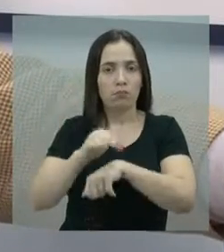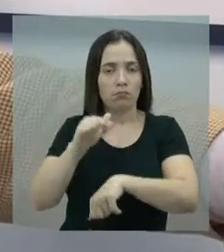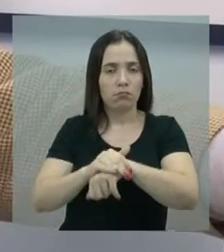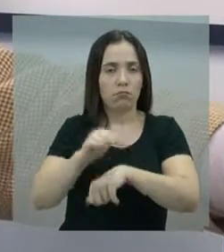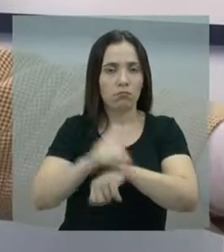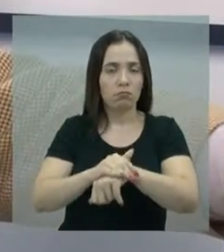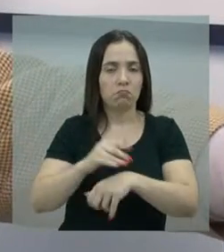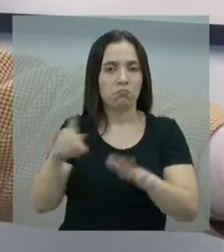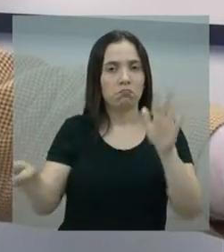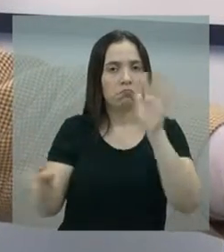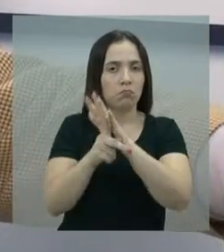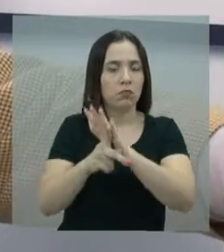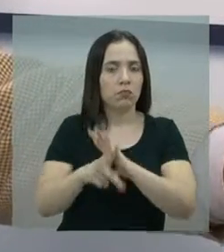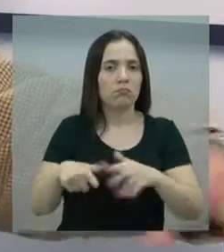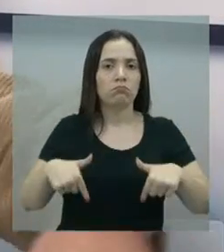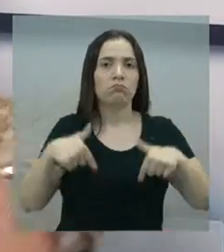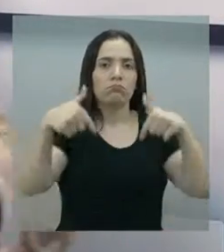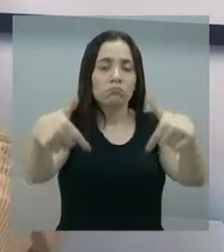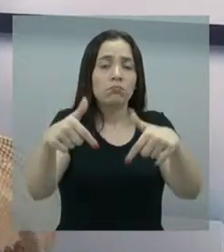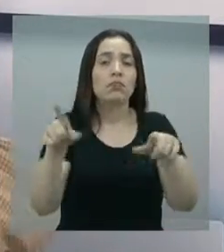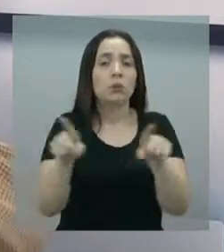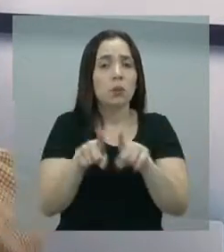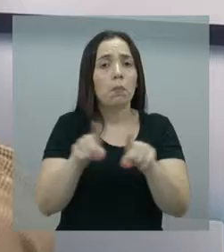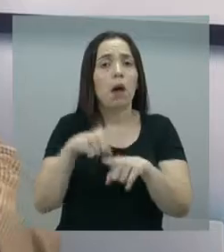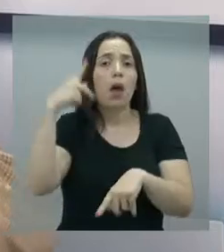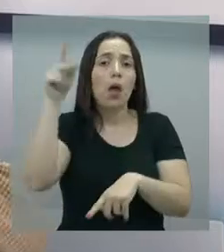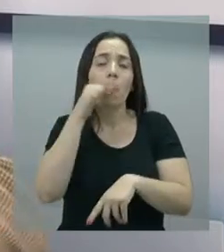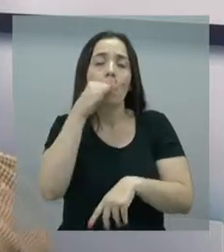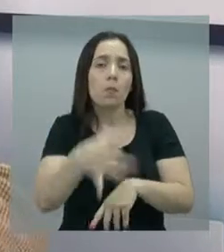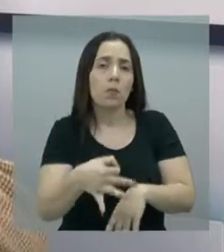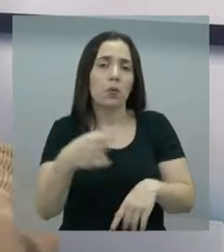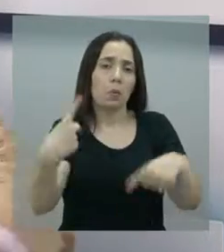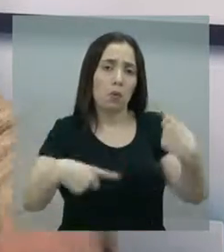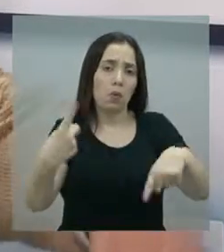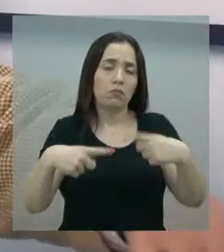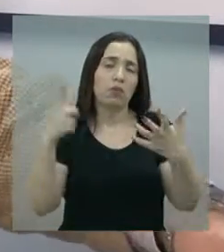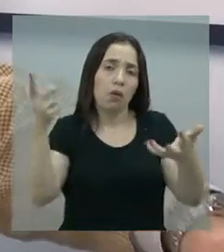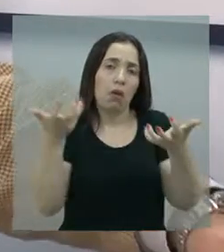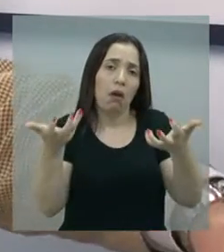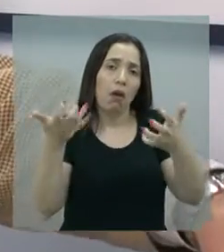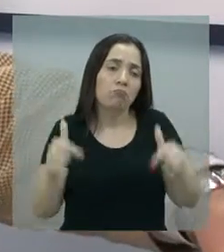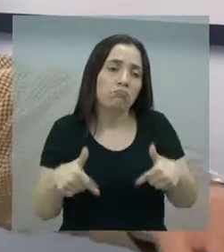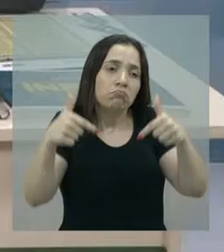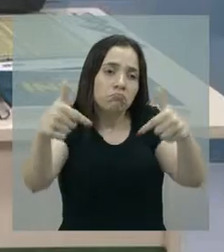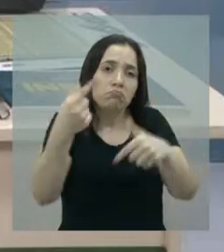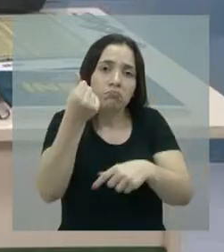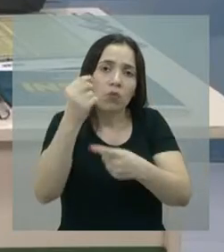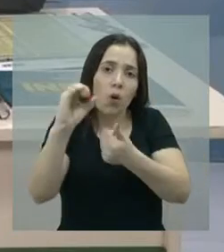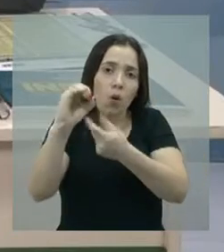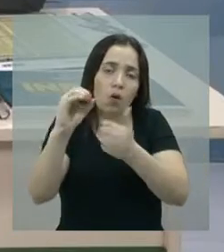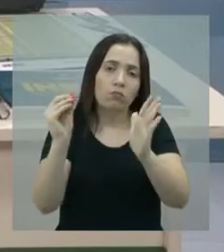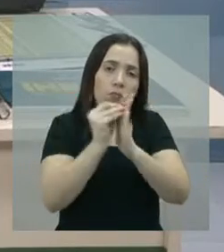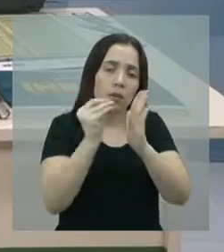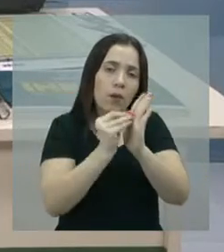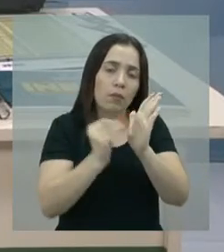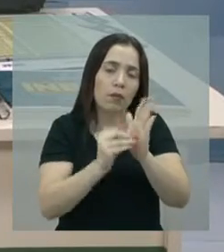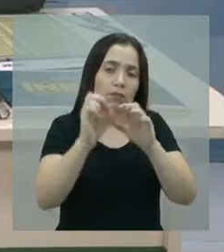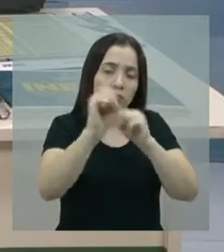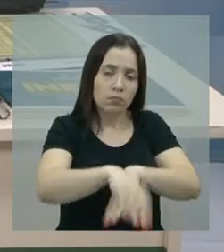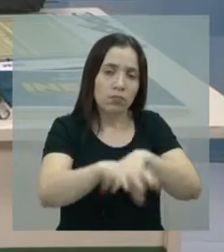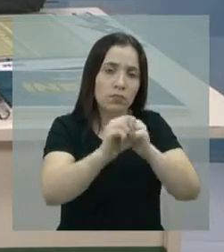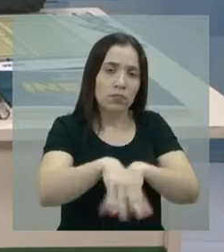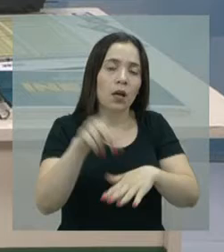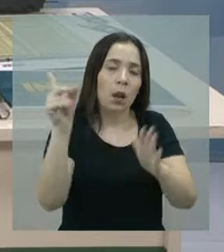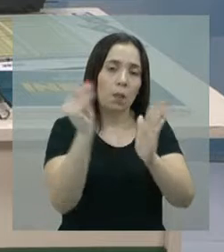financeira e decisão política. E decisão política, né? Ele quis ter os recursos de investimento, colocar na área e colocou. Os poucos recursos que o Estado do Ceará tinha para